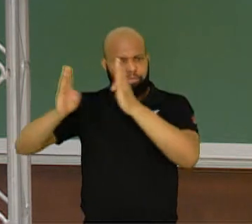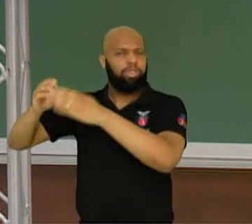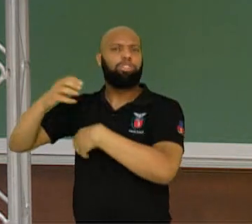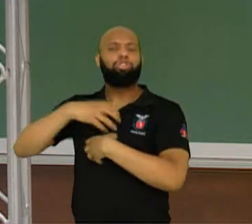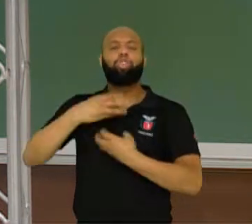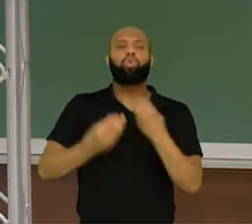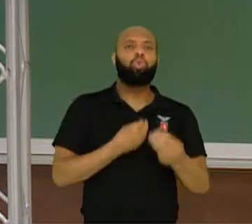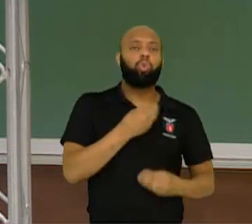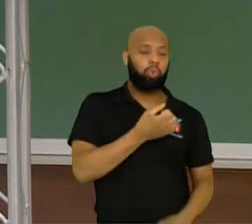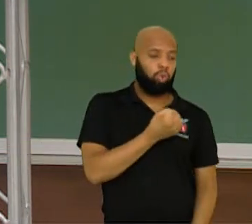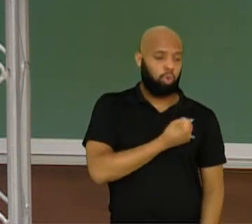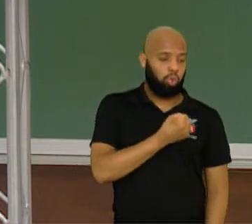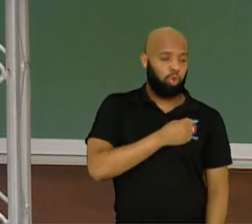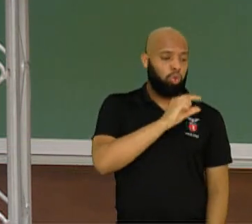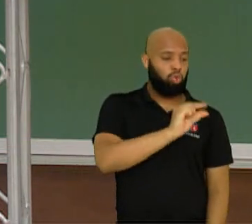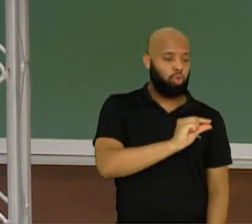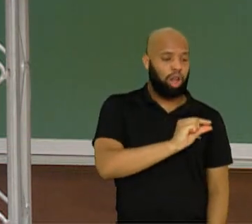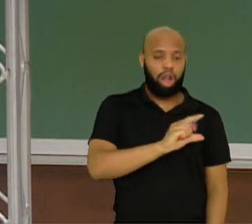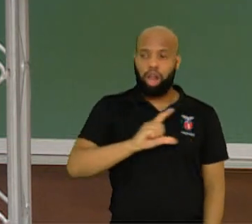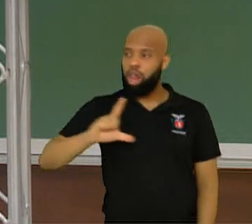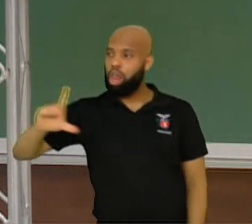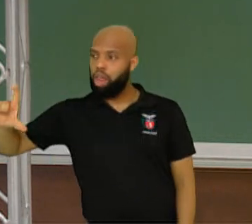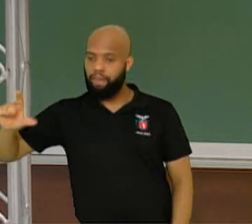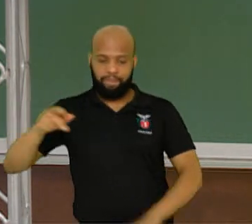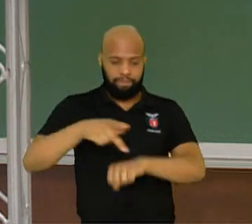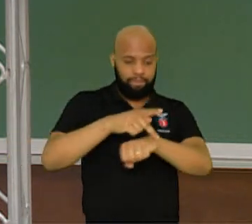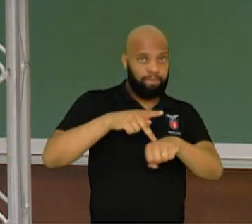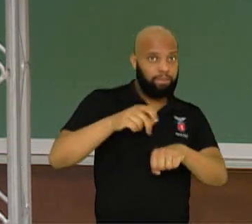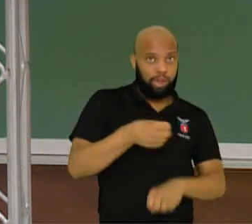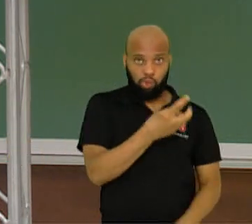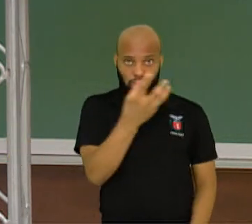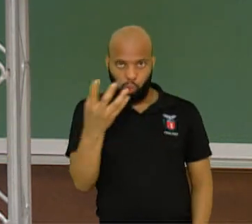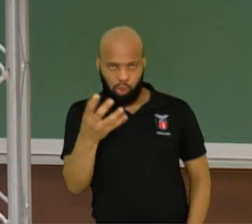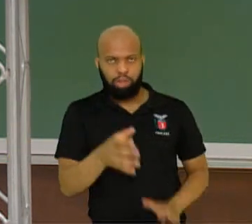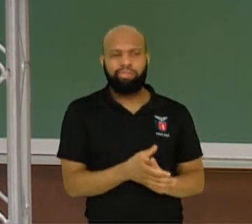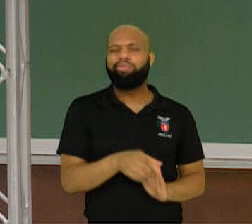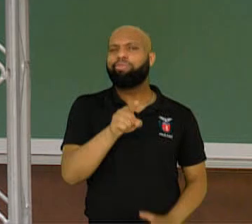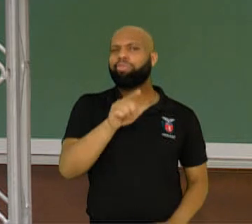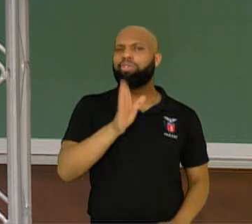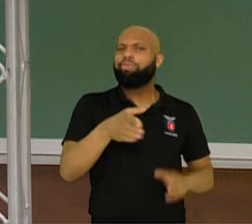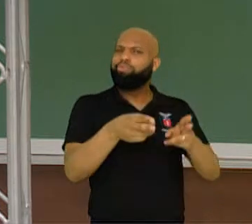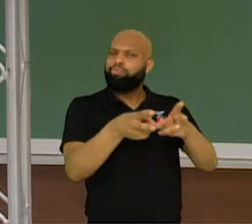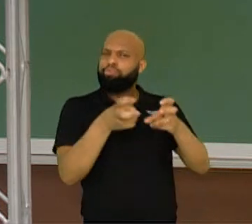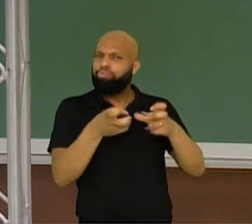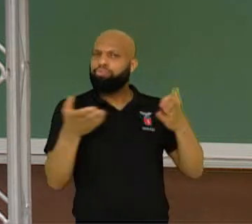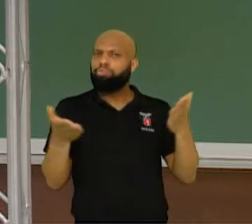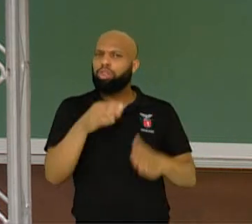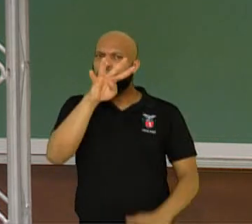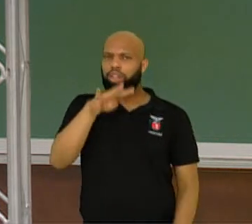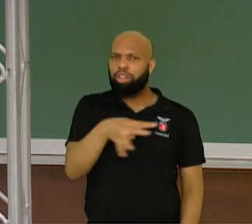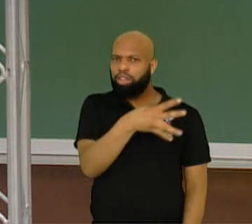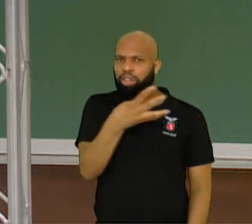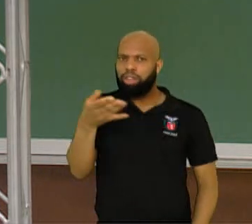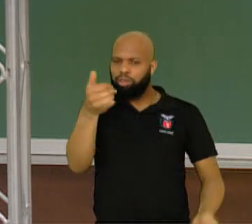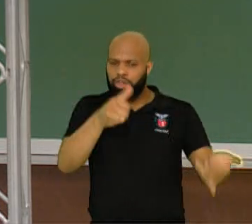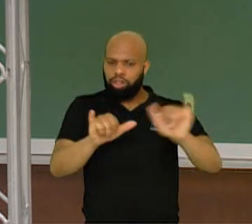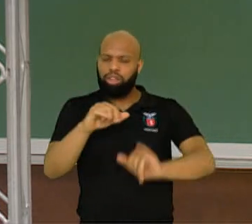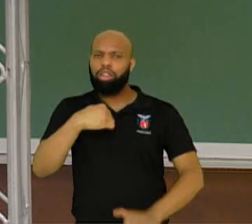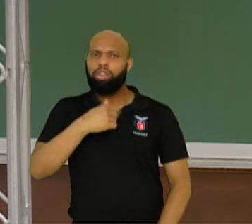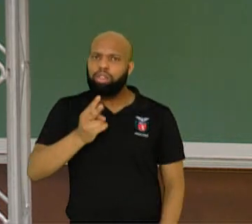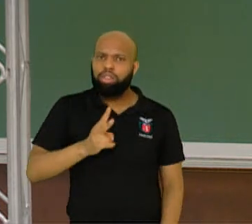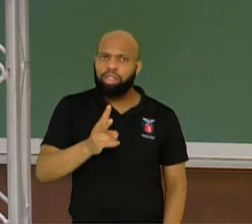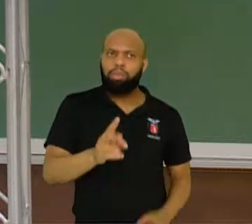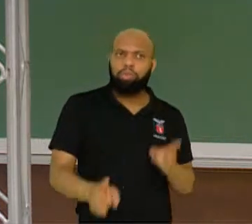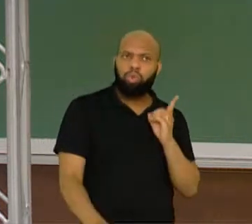Ordem crescente de número de prótons. Vocês perceberam que nessa tabela periódica eu sempre encontro o nome